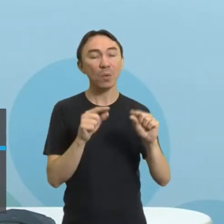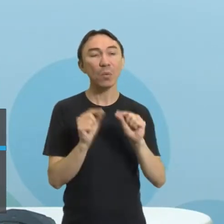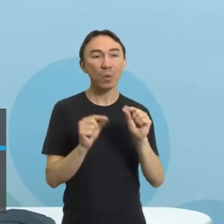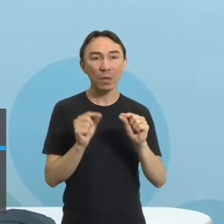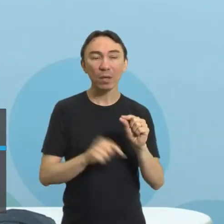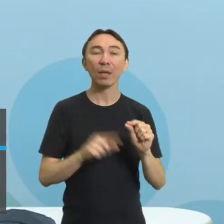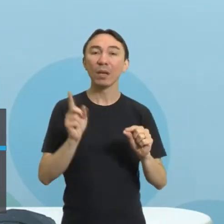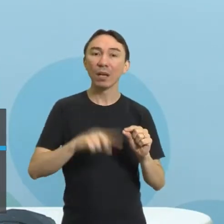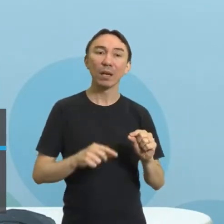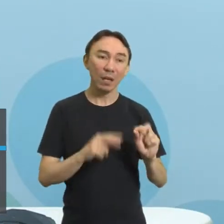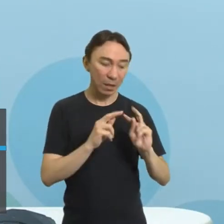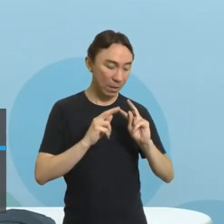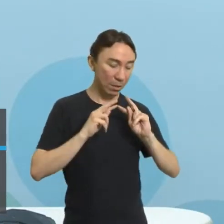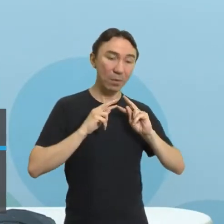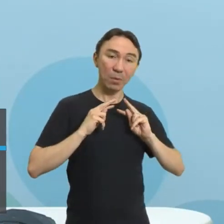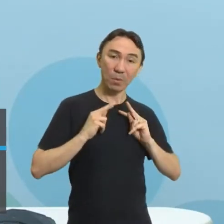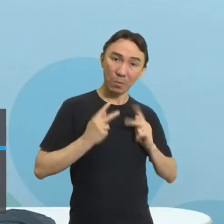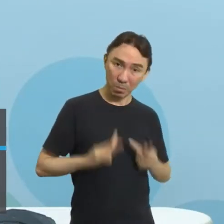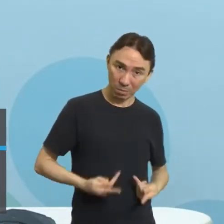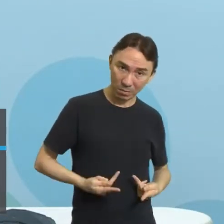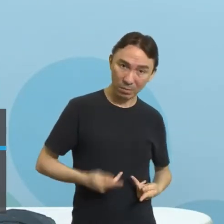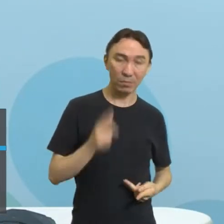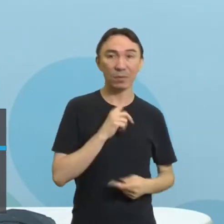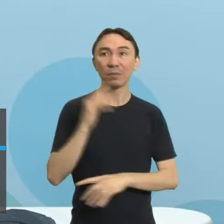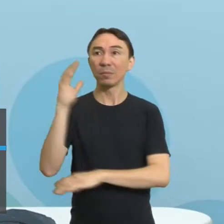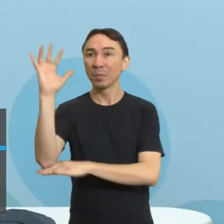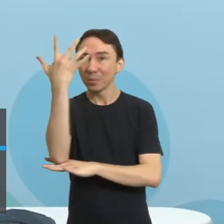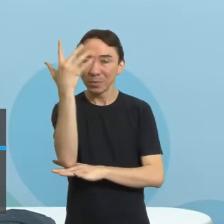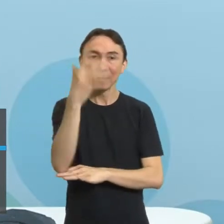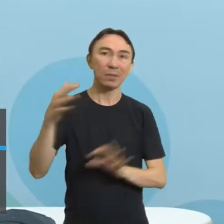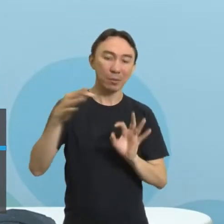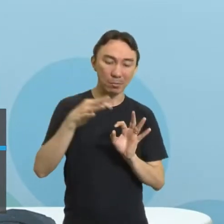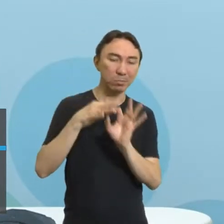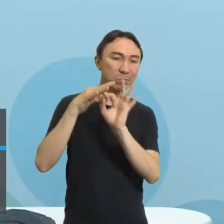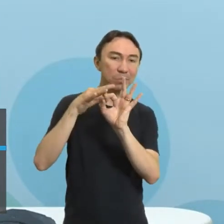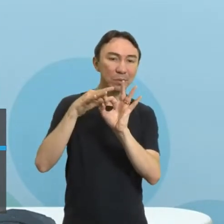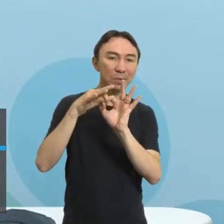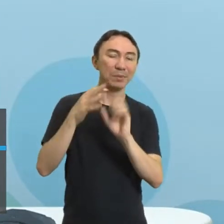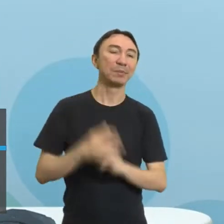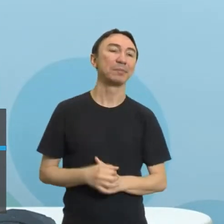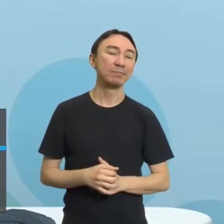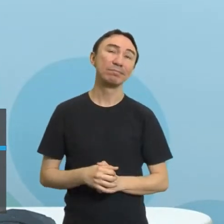e a natureza, a relação homem e natureza. Bom,